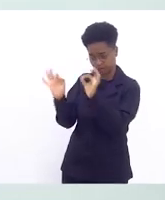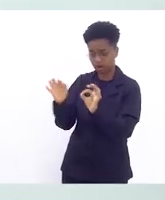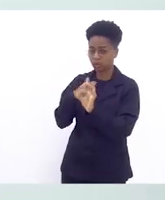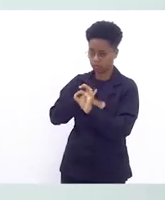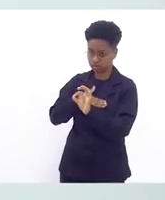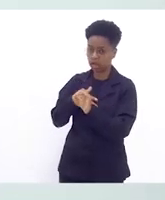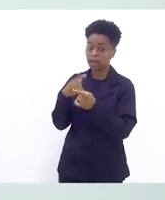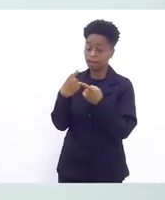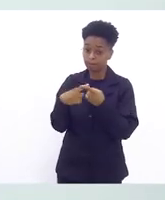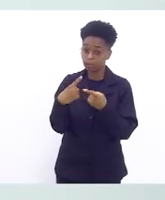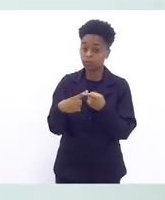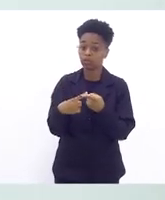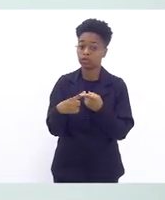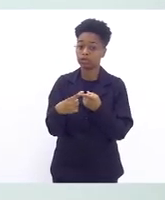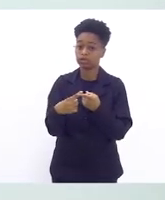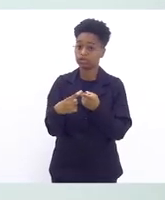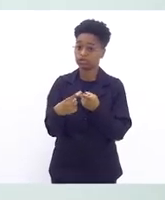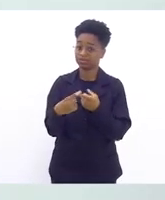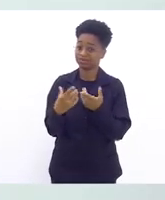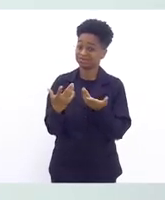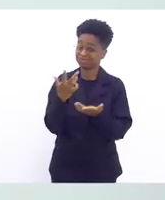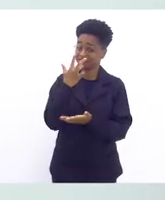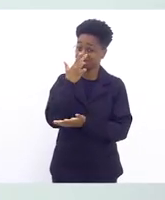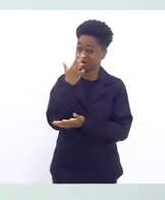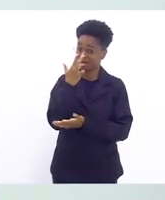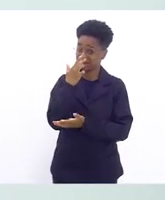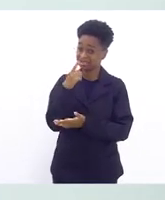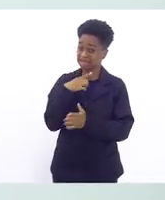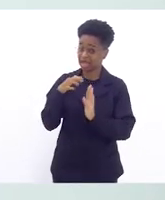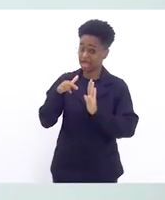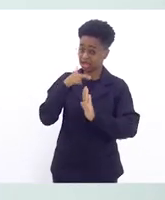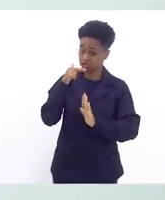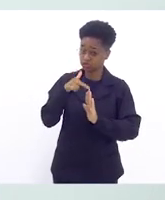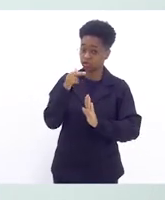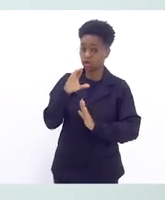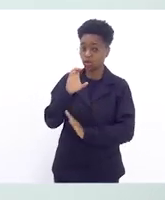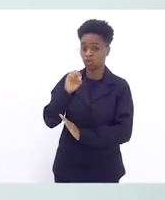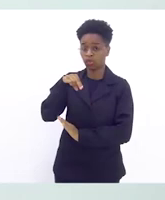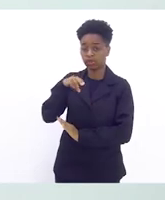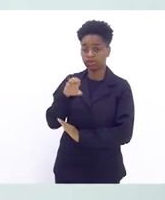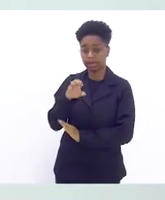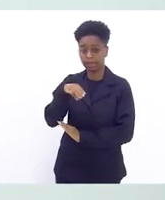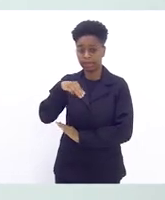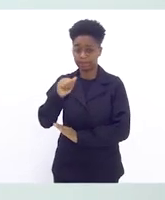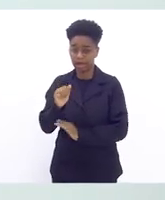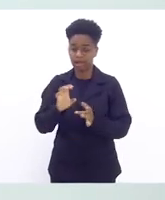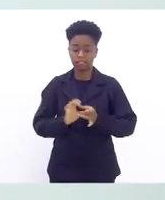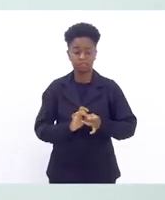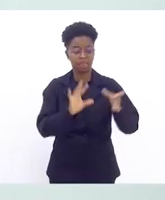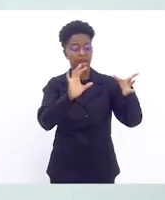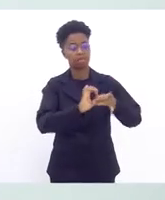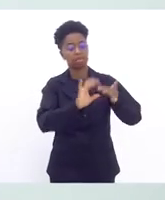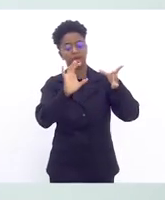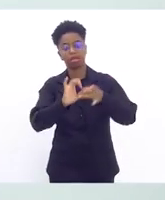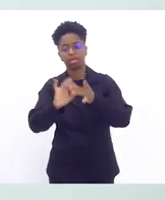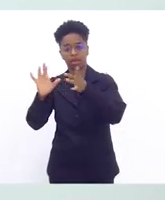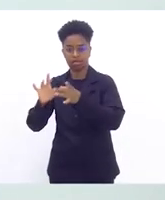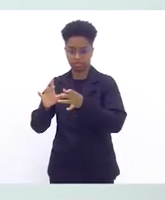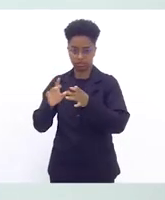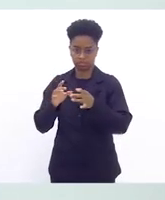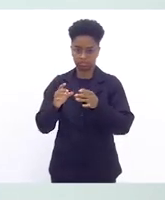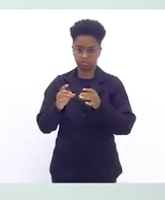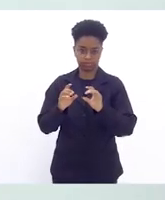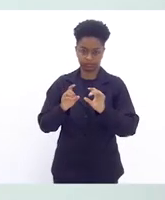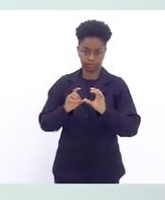porque parece que tem uma resolução da conema que tá facilitando esse tipo de licenciamento